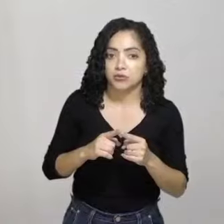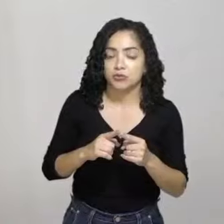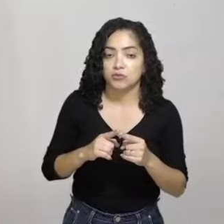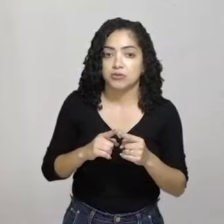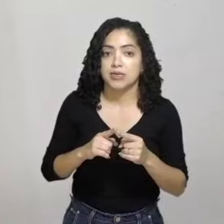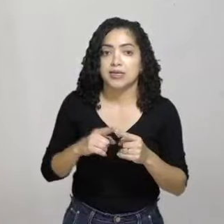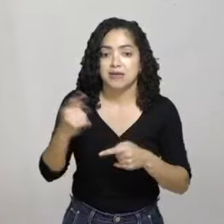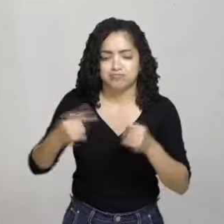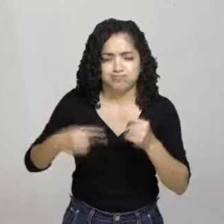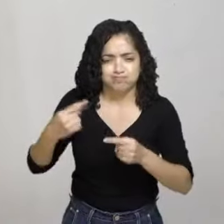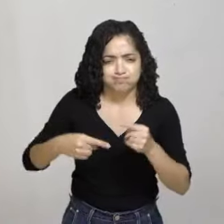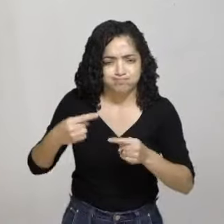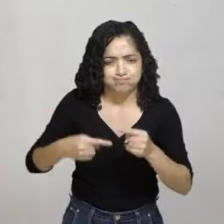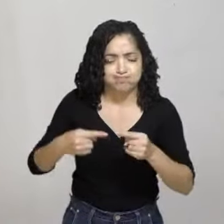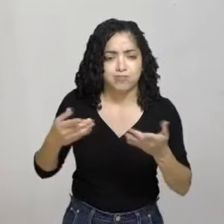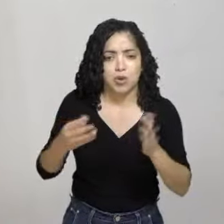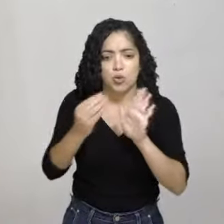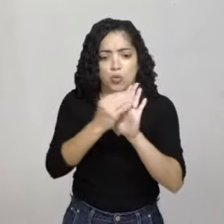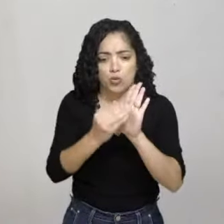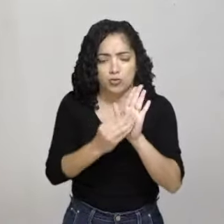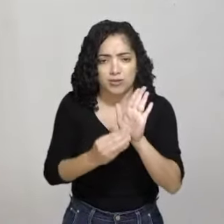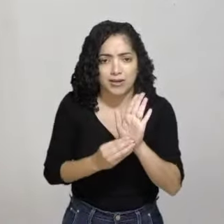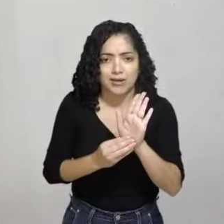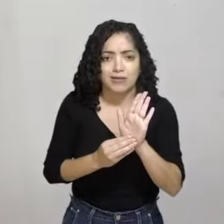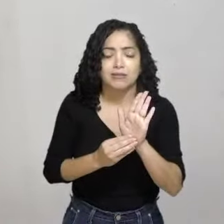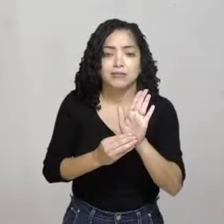essa matéria em menos de 2 meses de